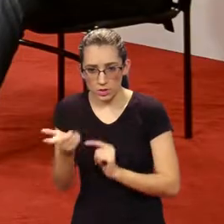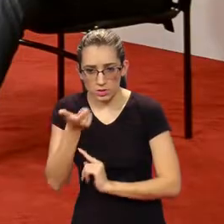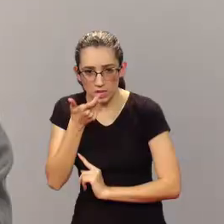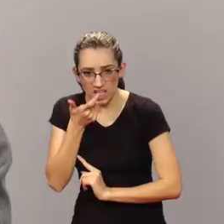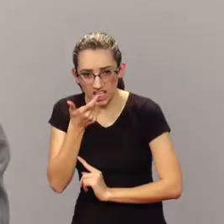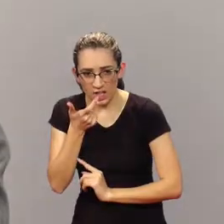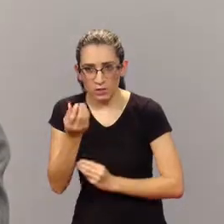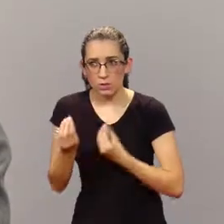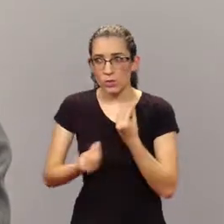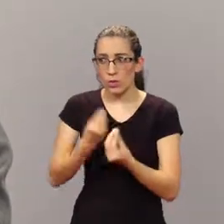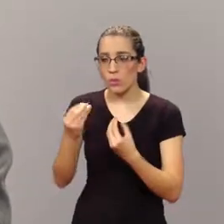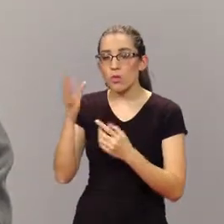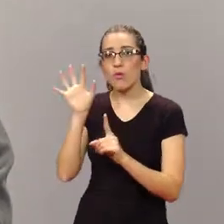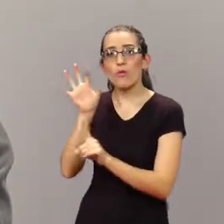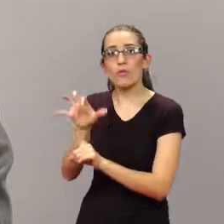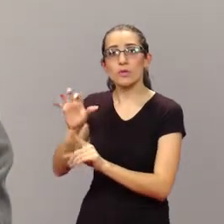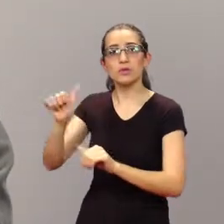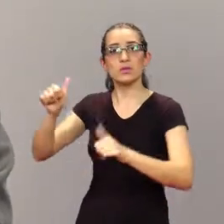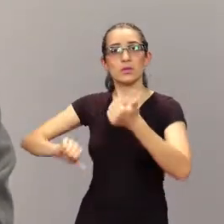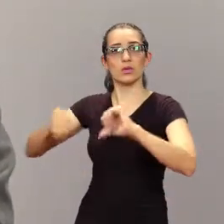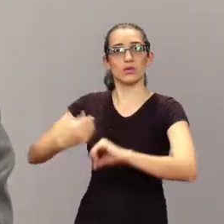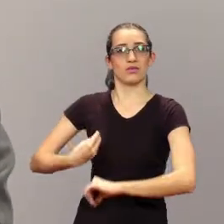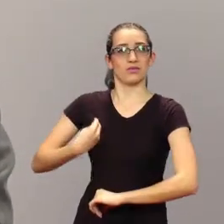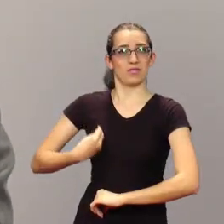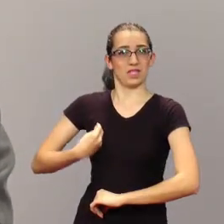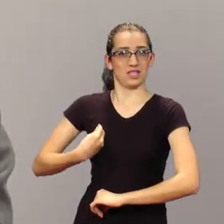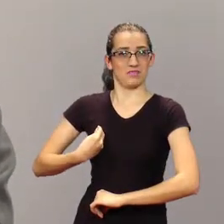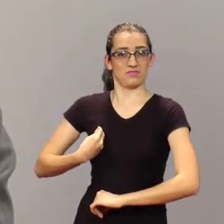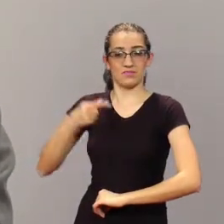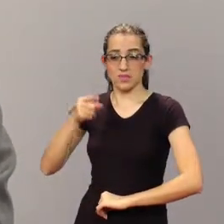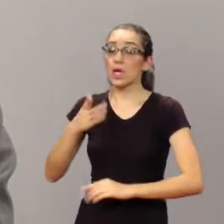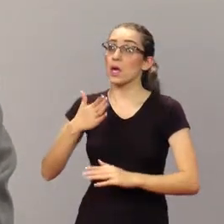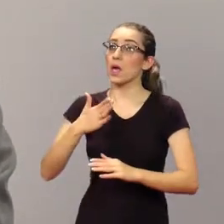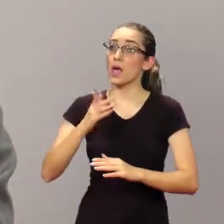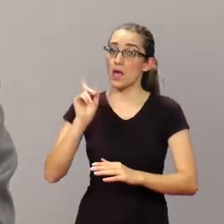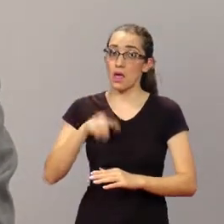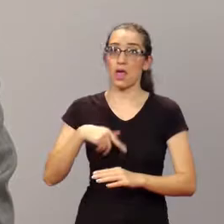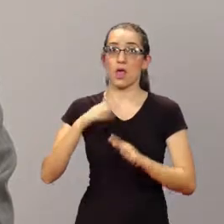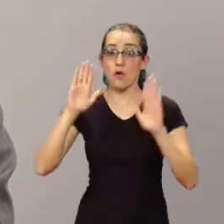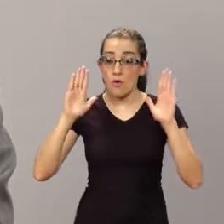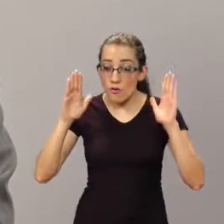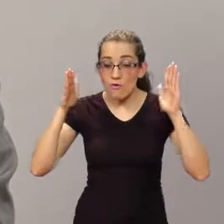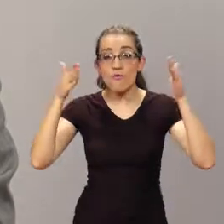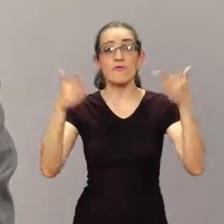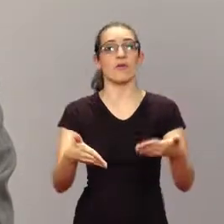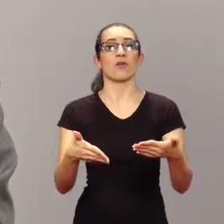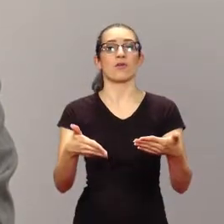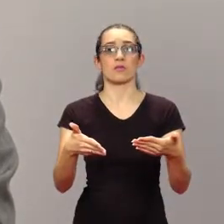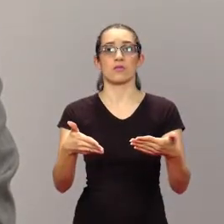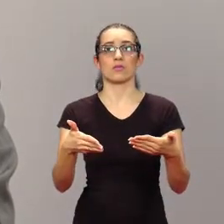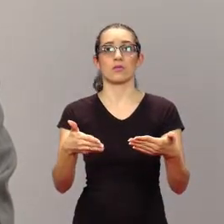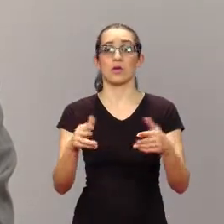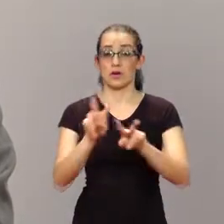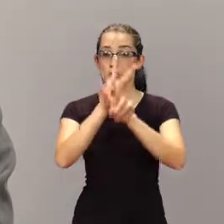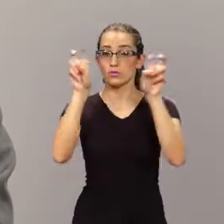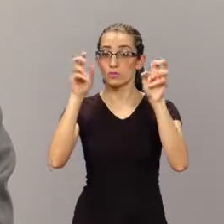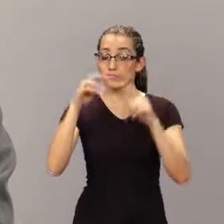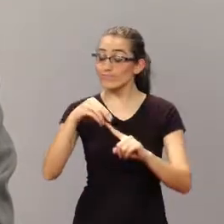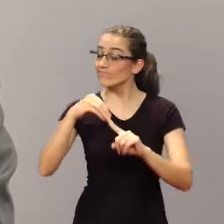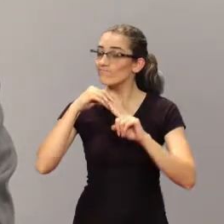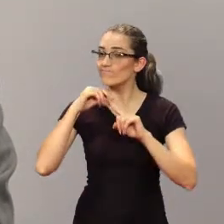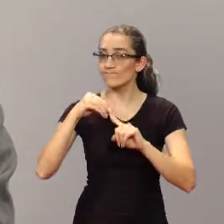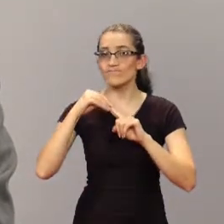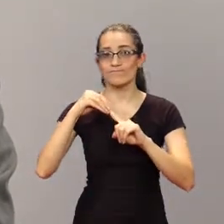dente impacta na qualidade de vida que esse paciente tem? Perfeito. Esse é o mote principal, né?